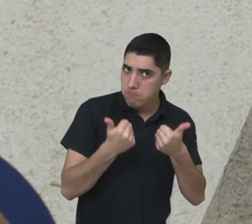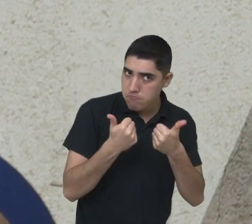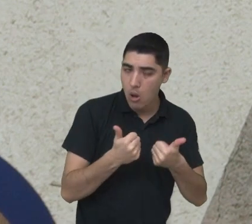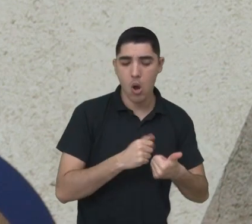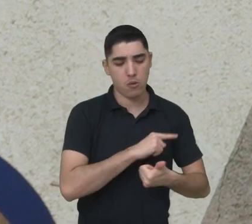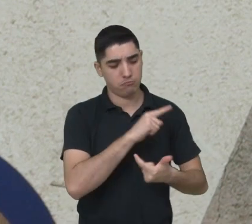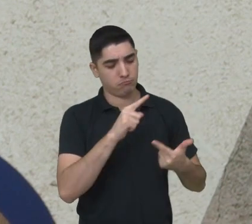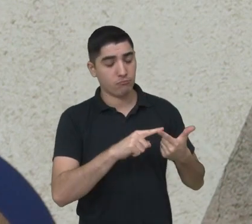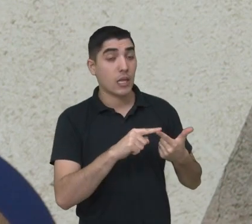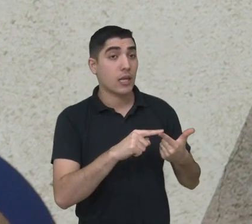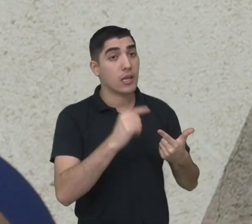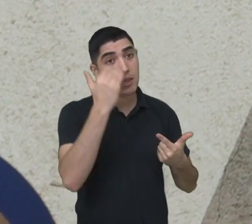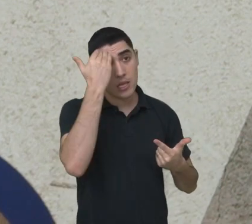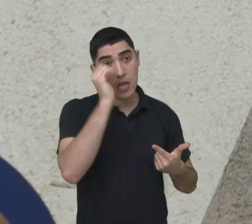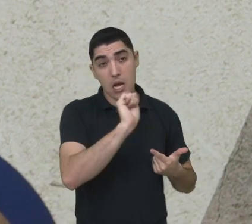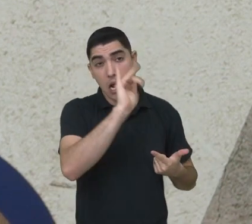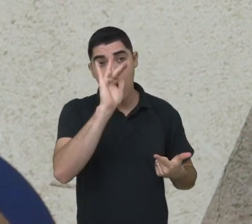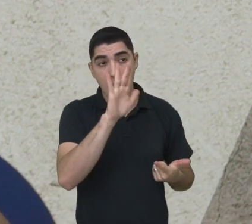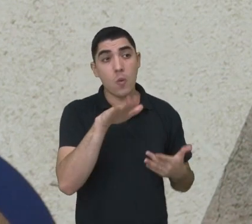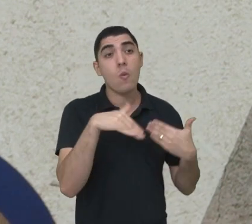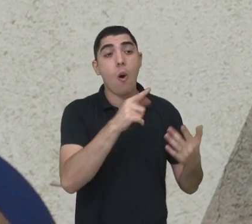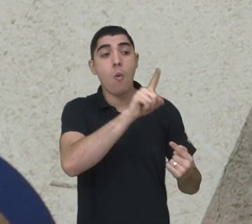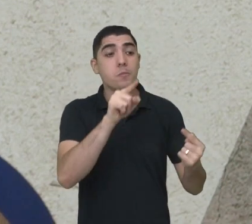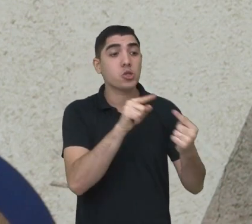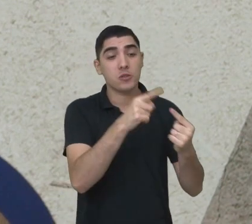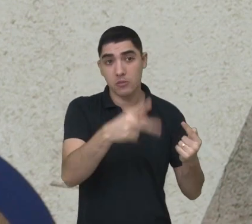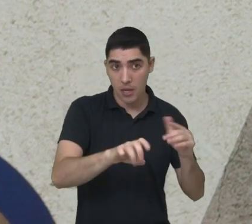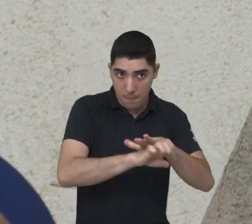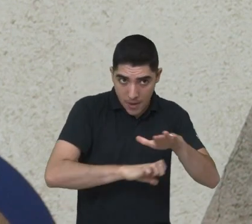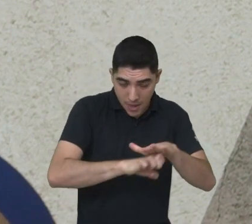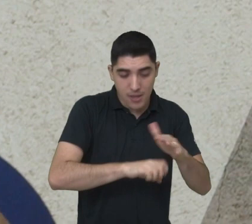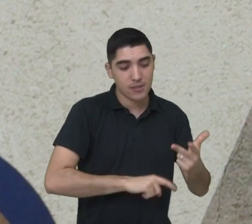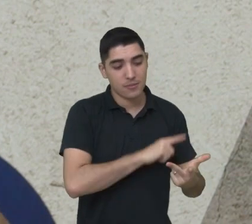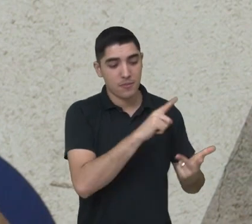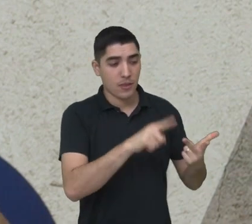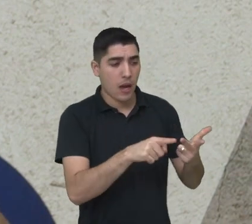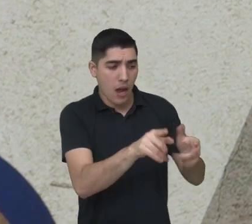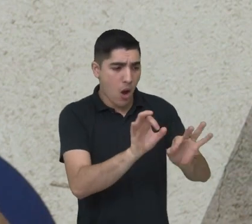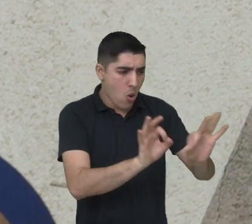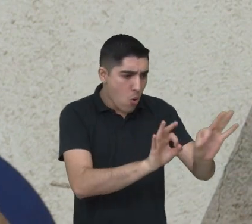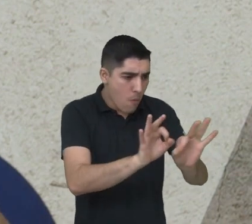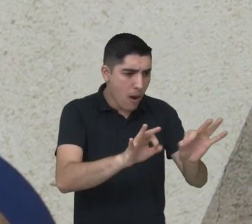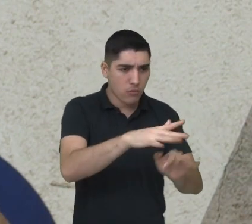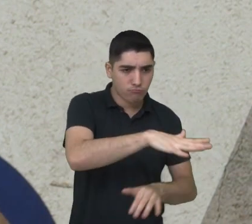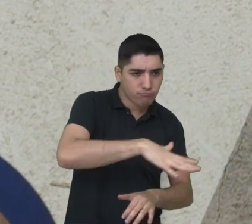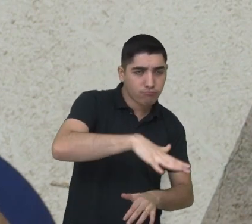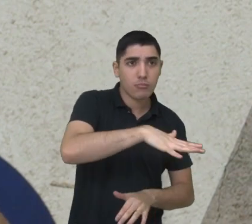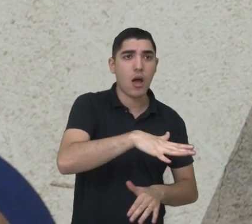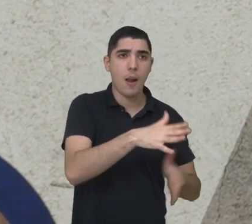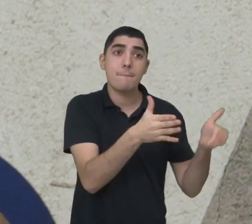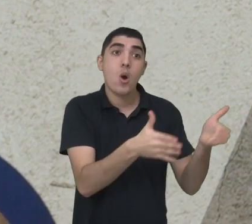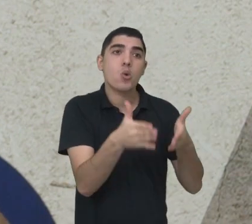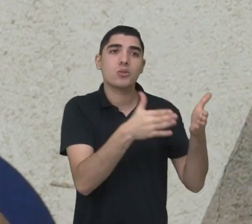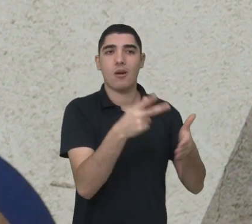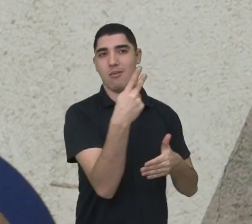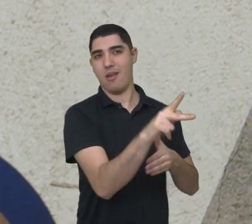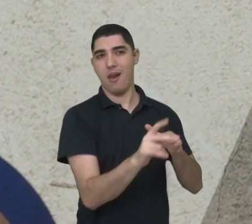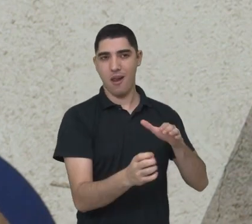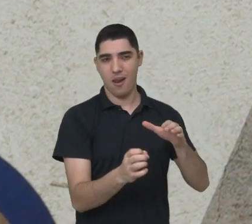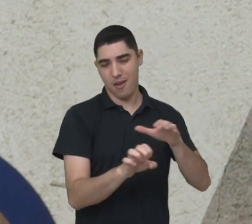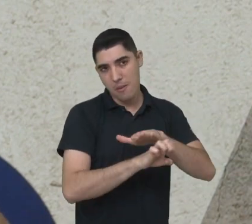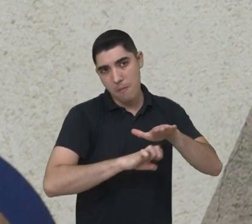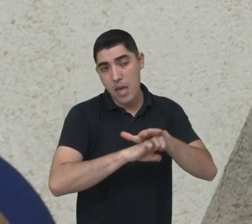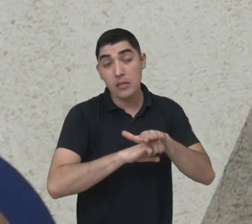muito bem, né, entender todo o cenário dentro da organização, dentro da cadeia de produção na organização. E é